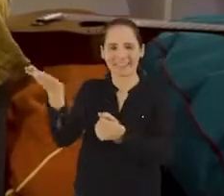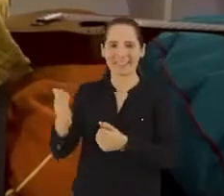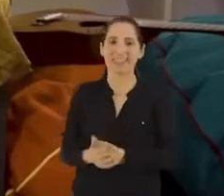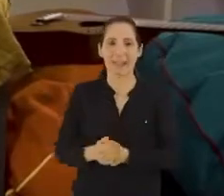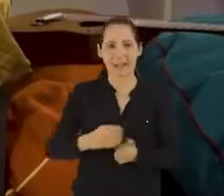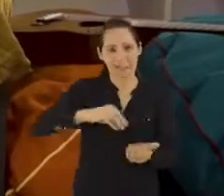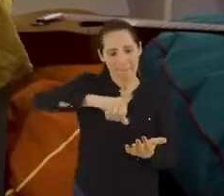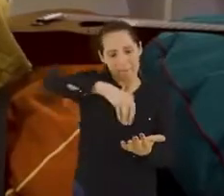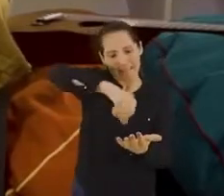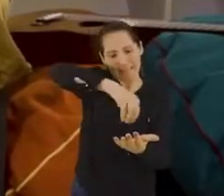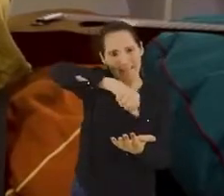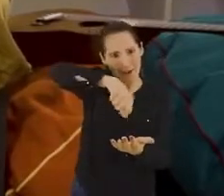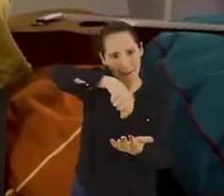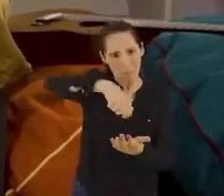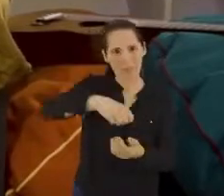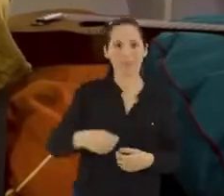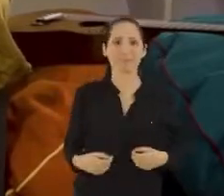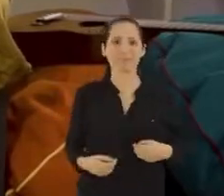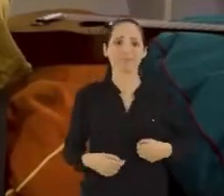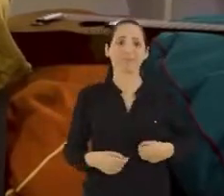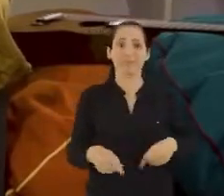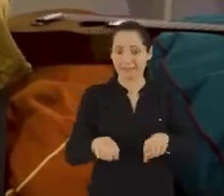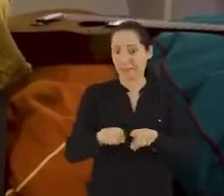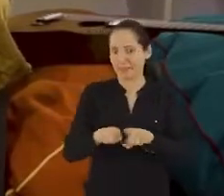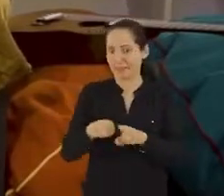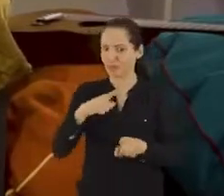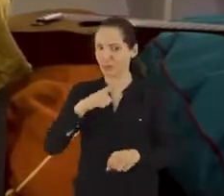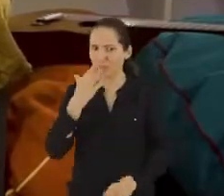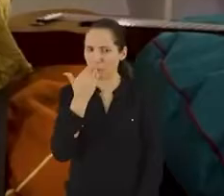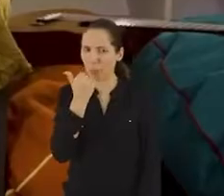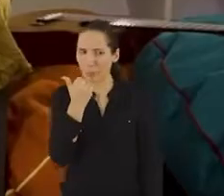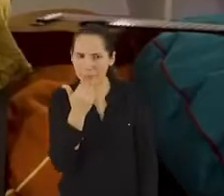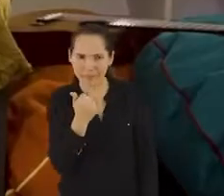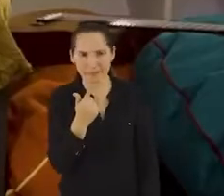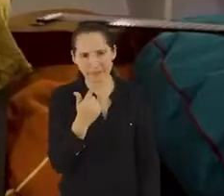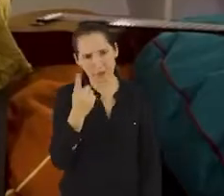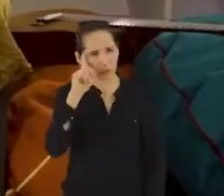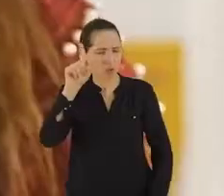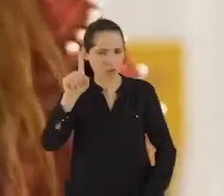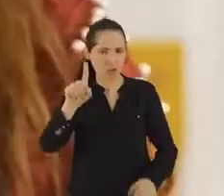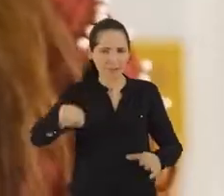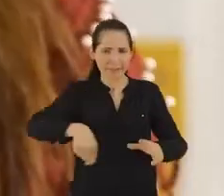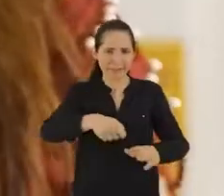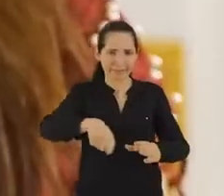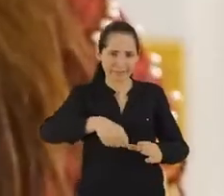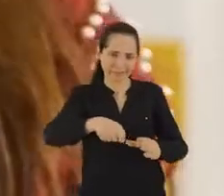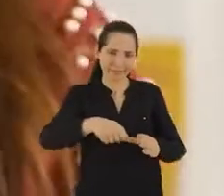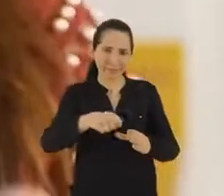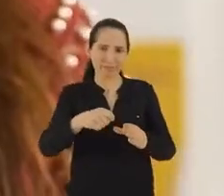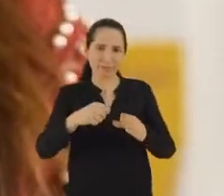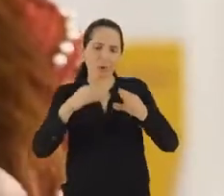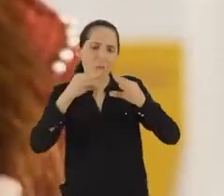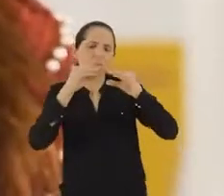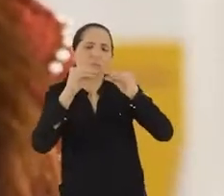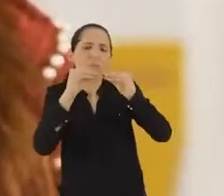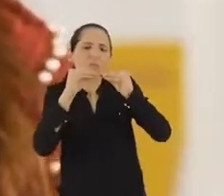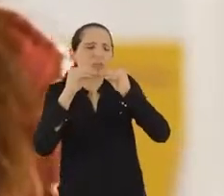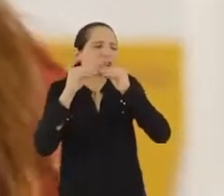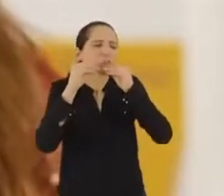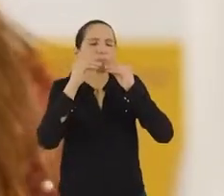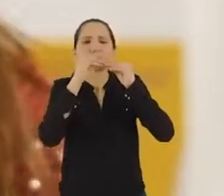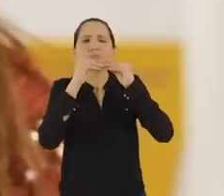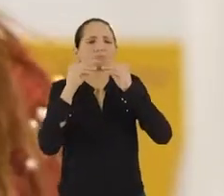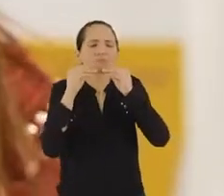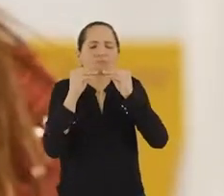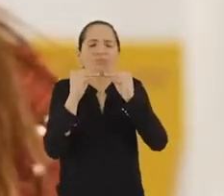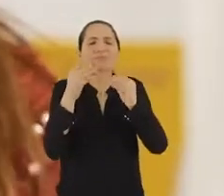pião. Ah, e tinha lanche. O lanche, ela fazia um dia sonhos, recheados com creme de